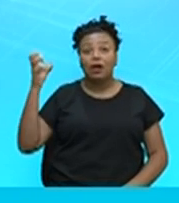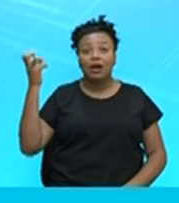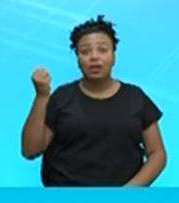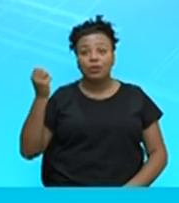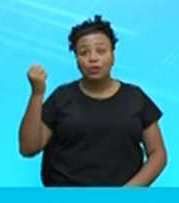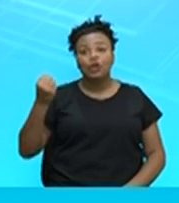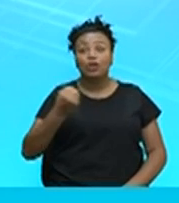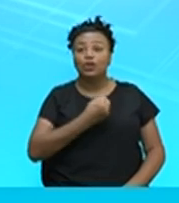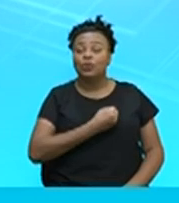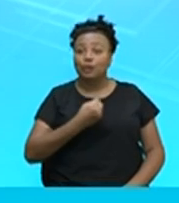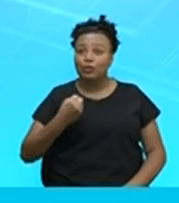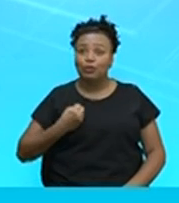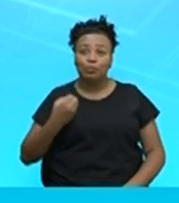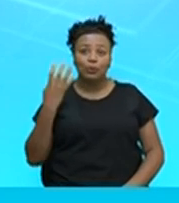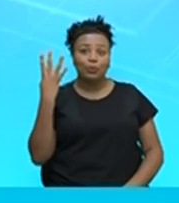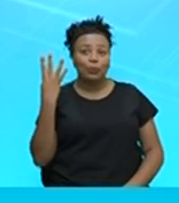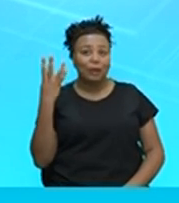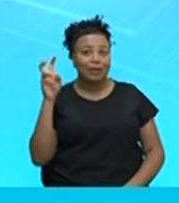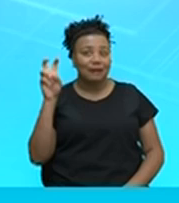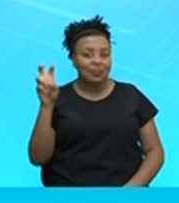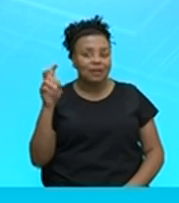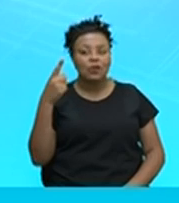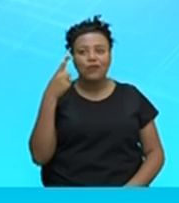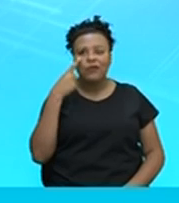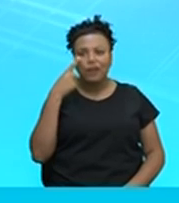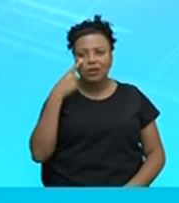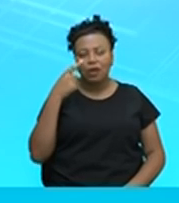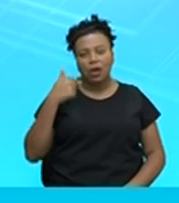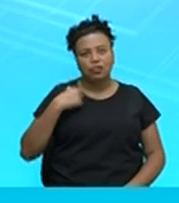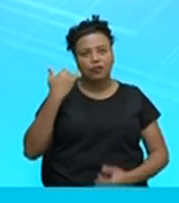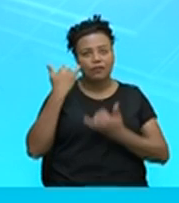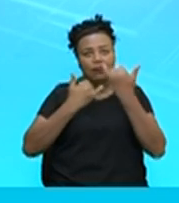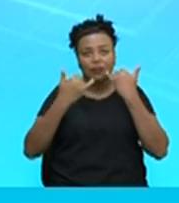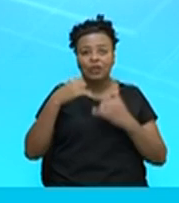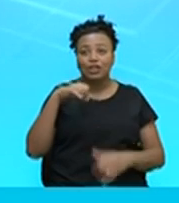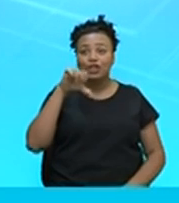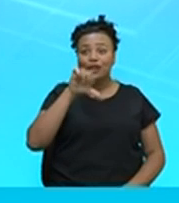número 45. Vejam, eu estava aqui com dados de